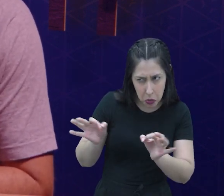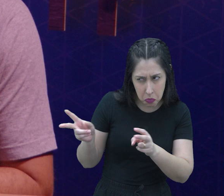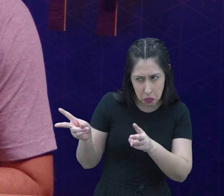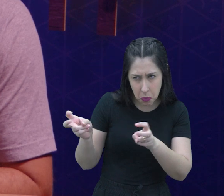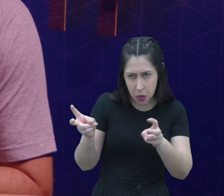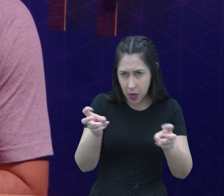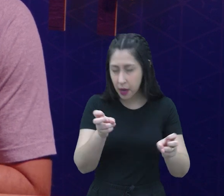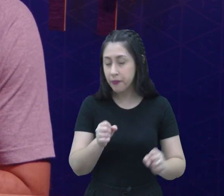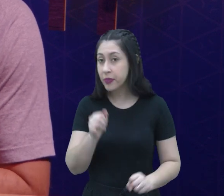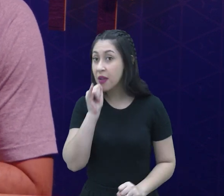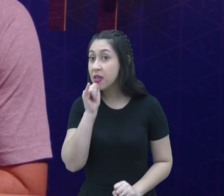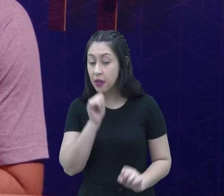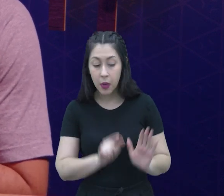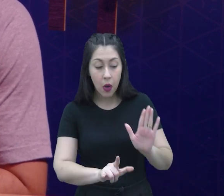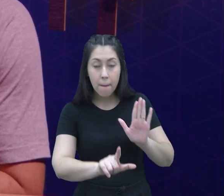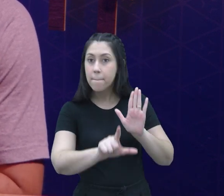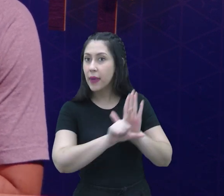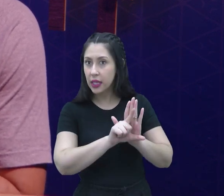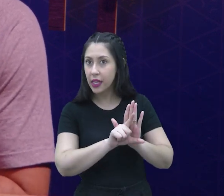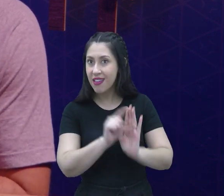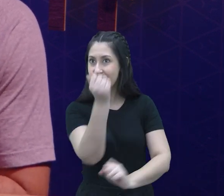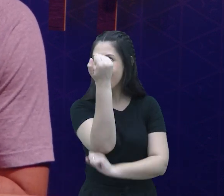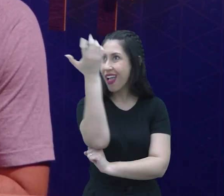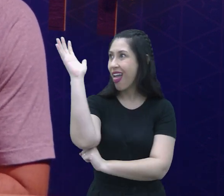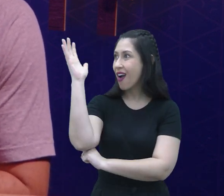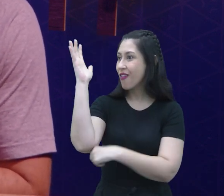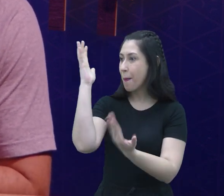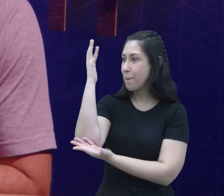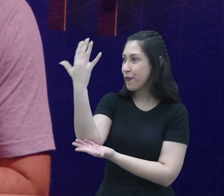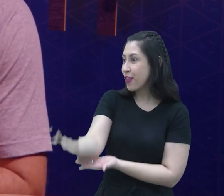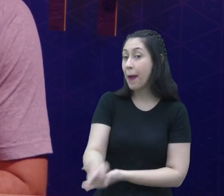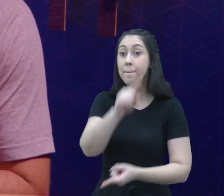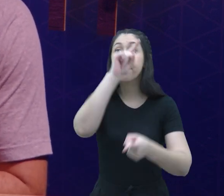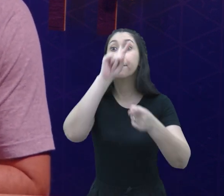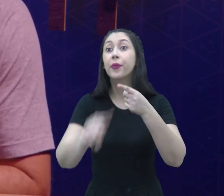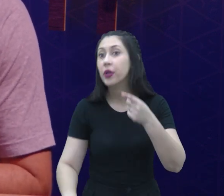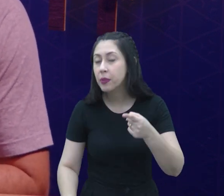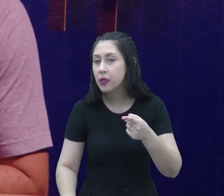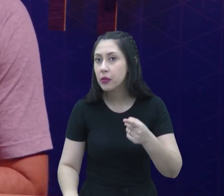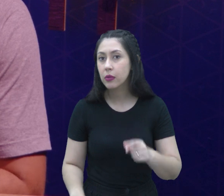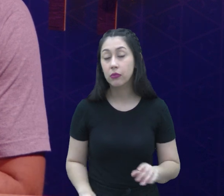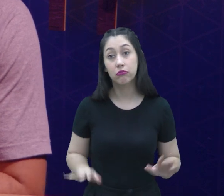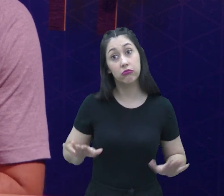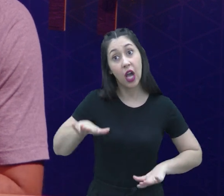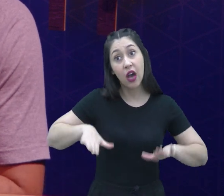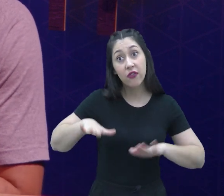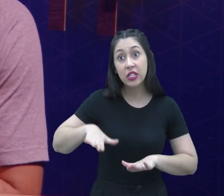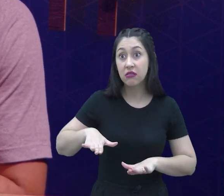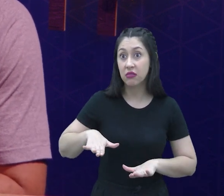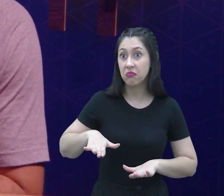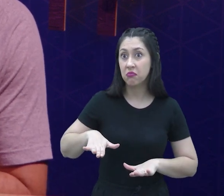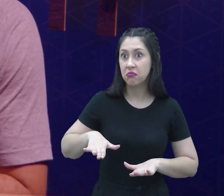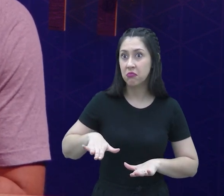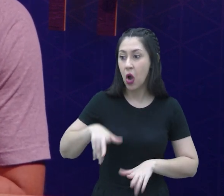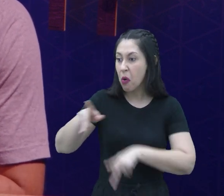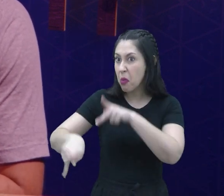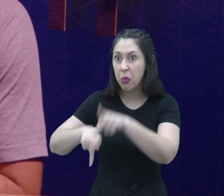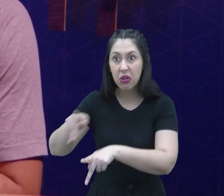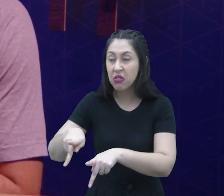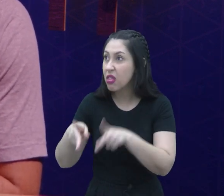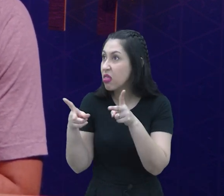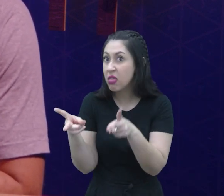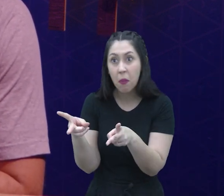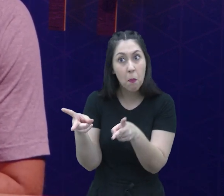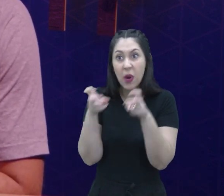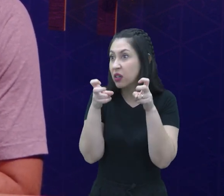assim, tem uma lei que fala que não pode cortar árvore. Se ninguém da sociedade civil e tal percebeu que